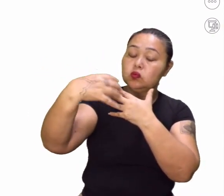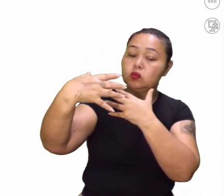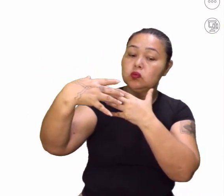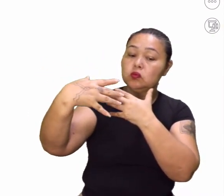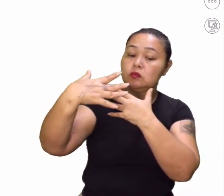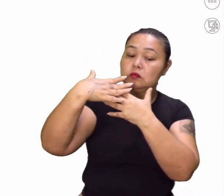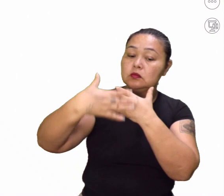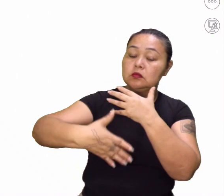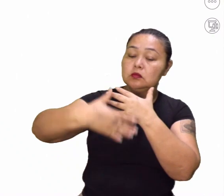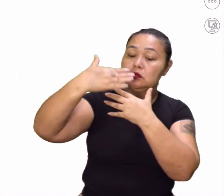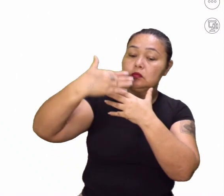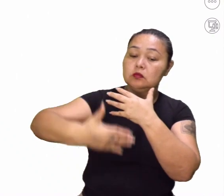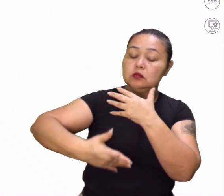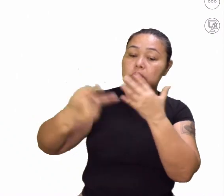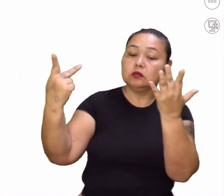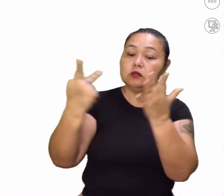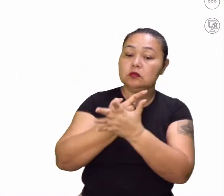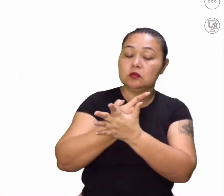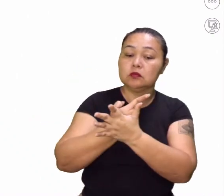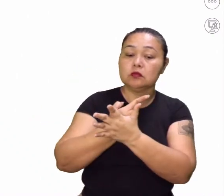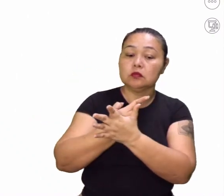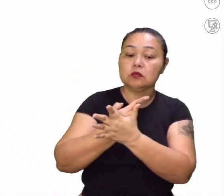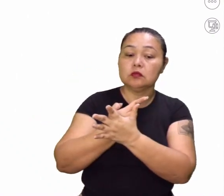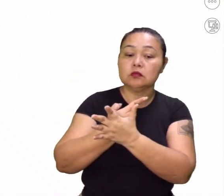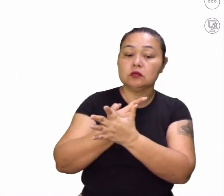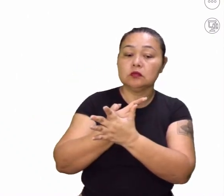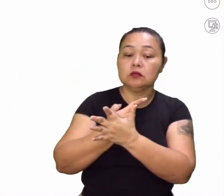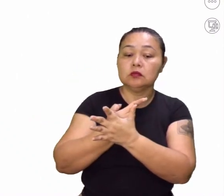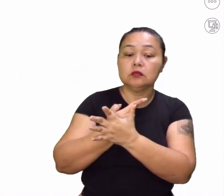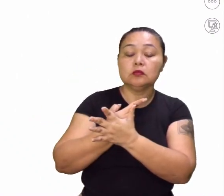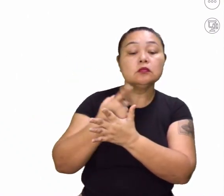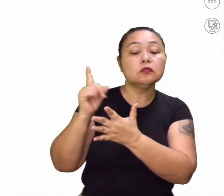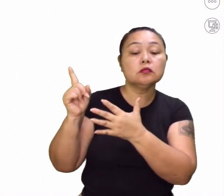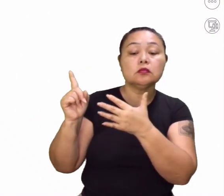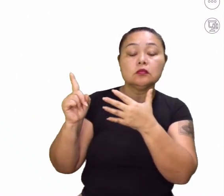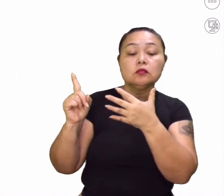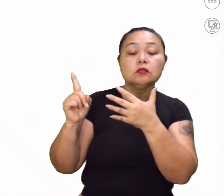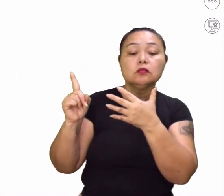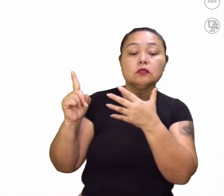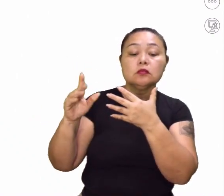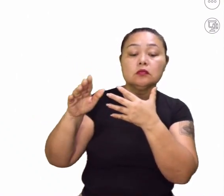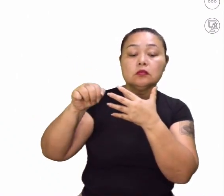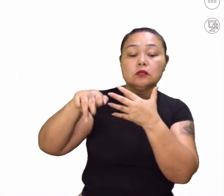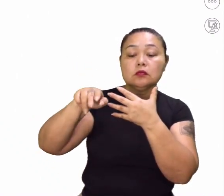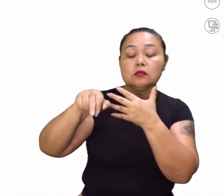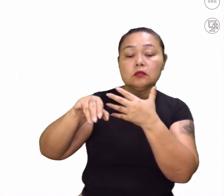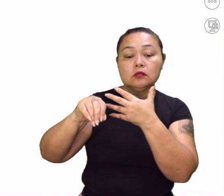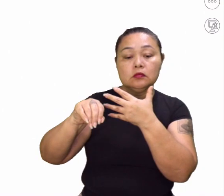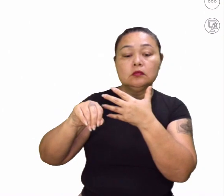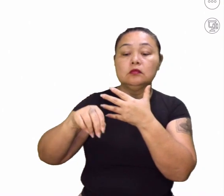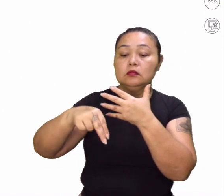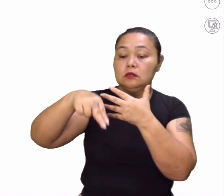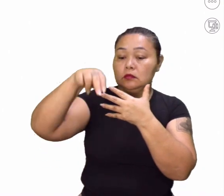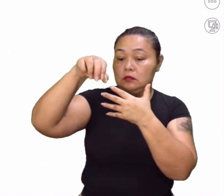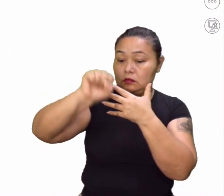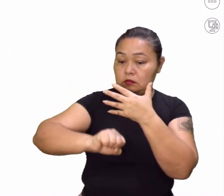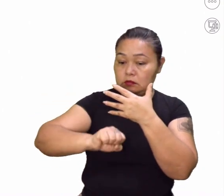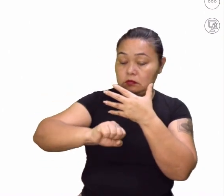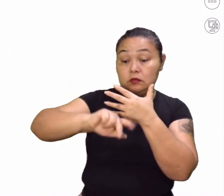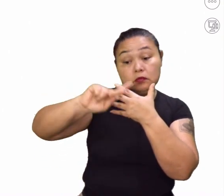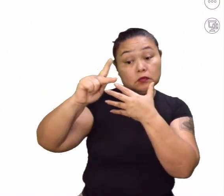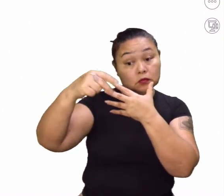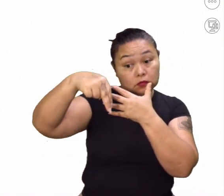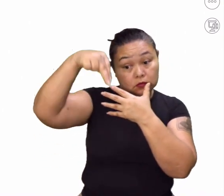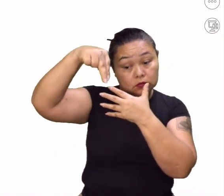aí, ó. Como que acontece o equinócio solstício? Deixa eu colocar aí certo para vocês aqui, ó. No equinócio, tanto o hemisfério sul quanto o